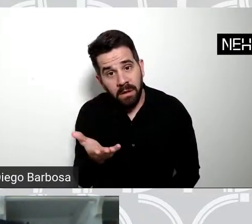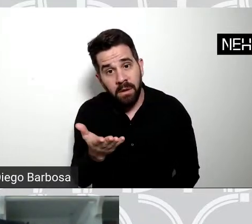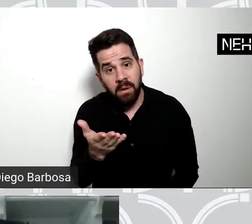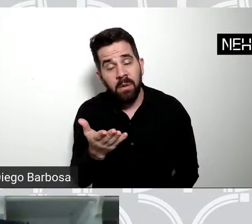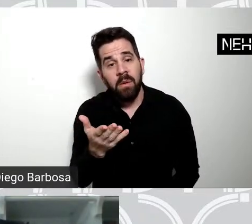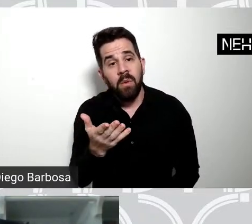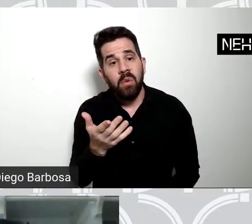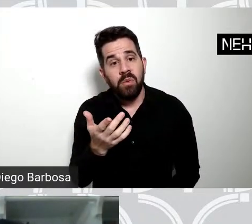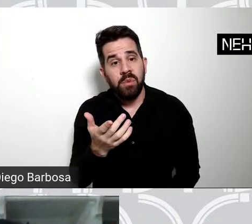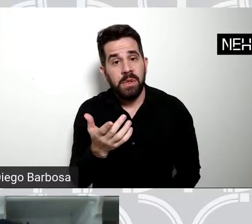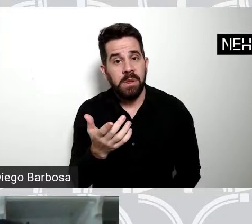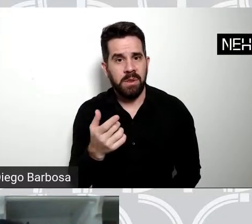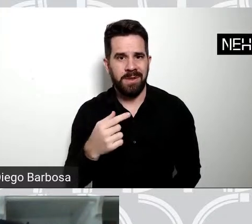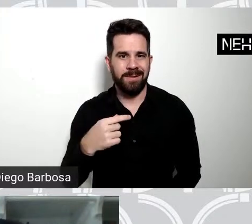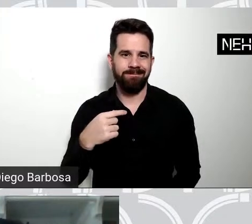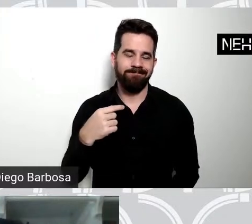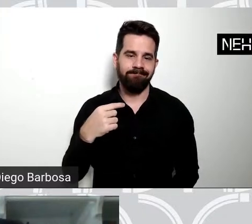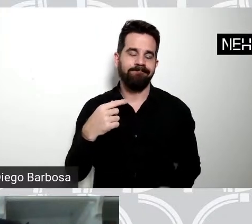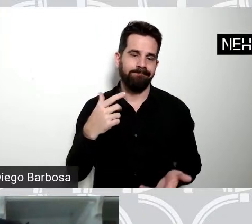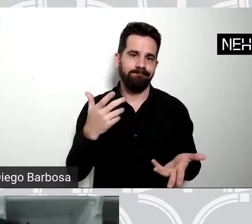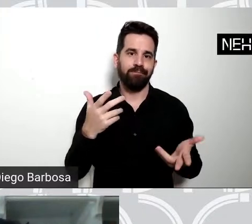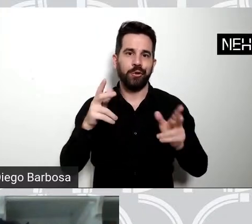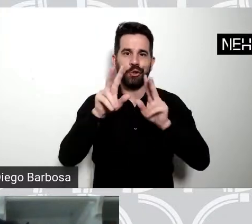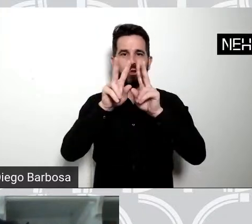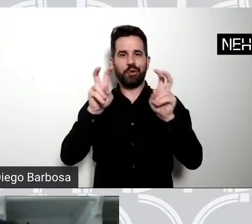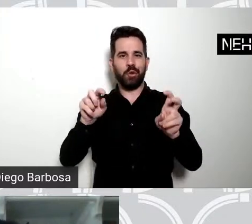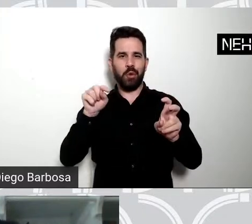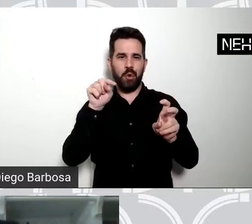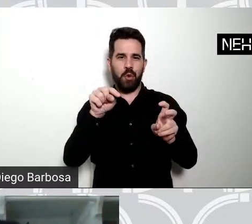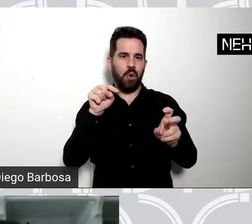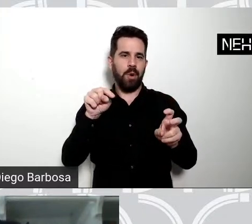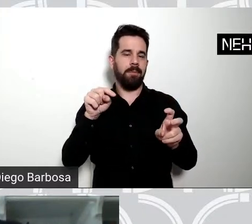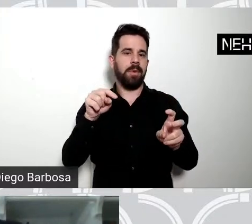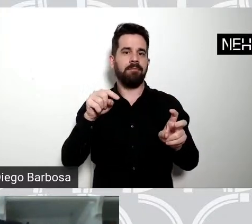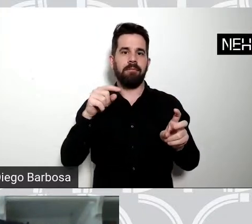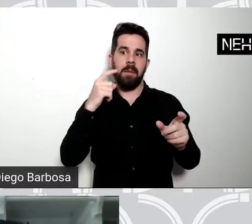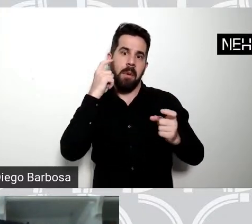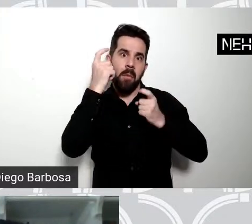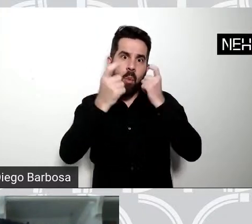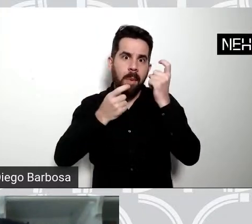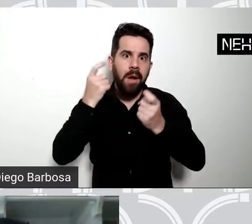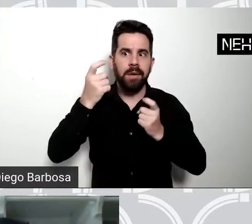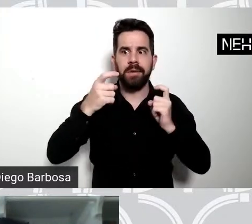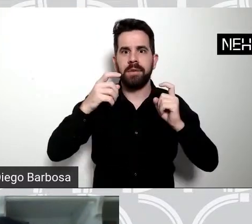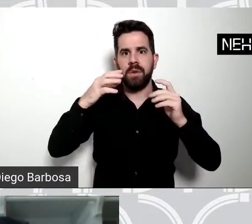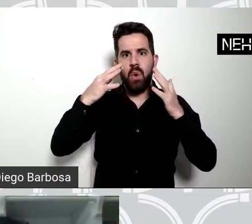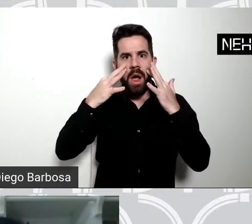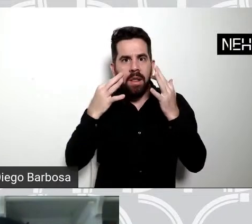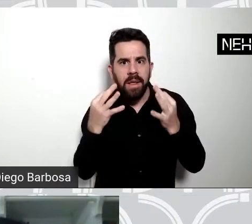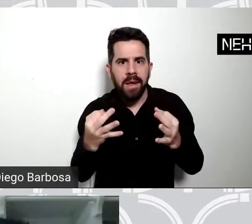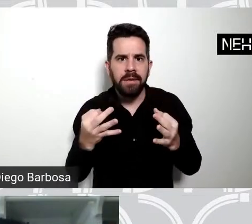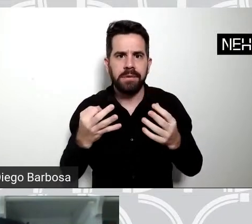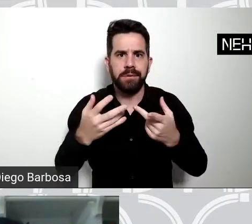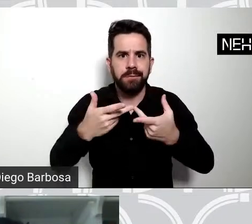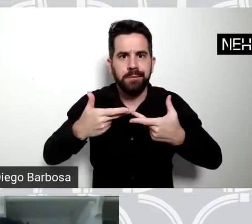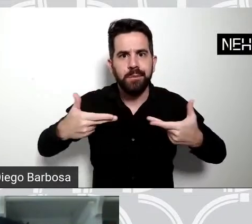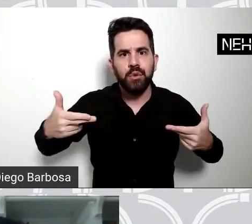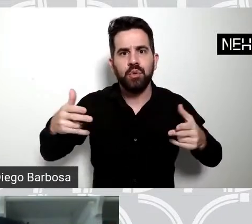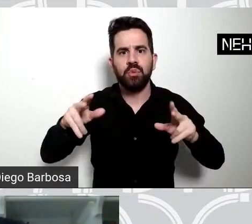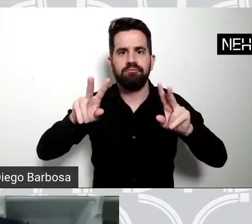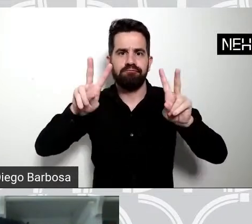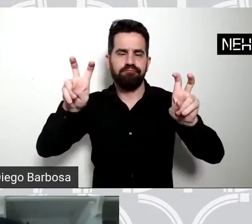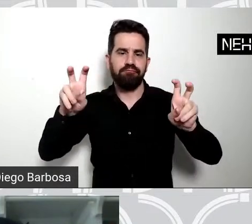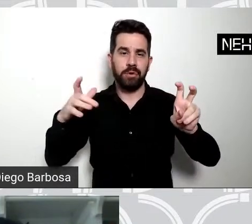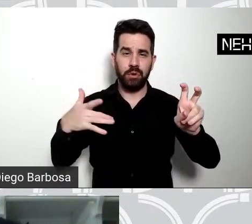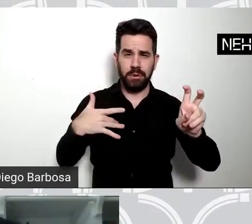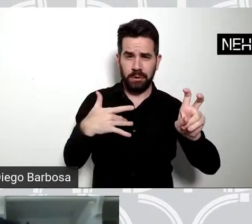que vem sendo dado a essa situação no Brasil, a questão sanitária,